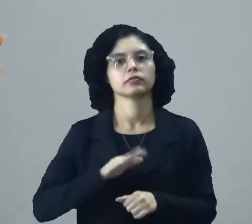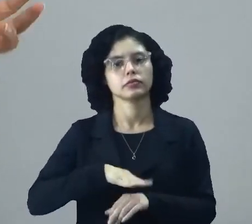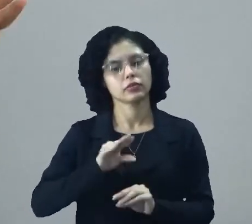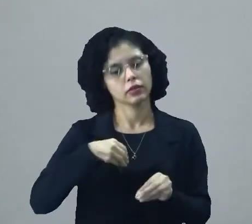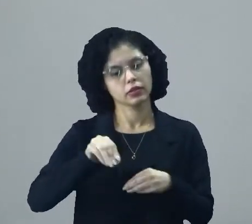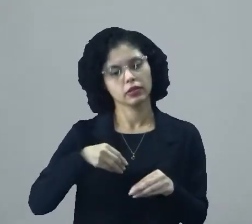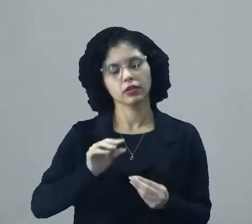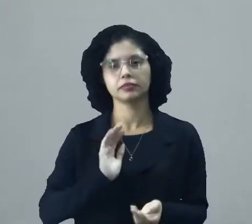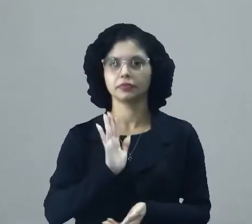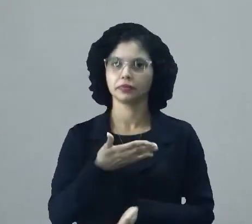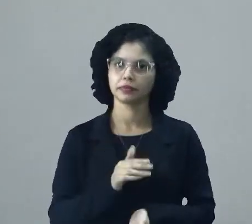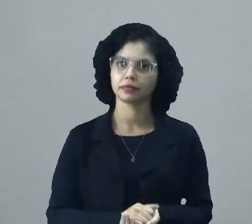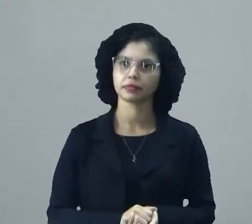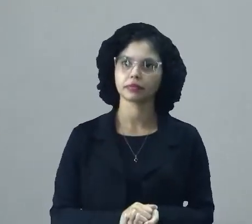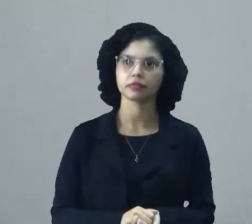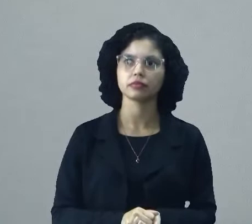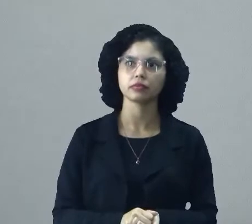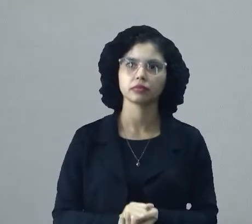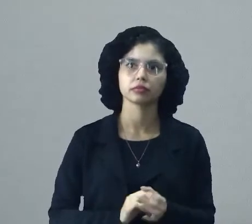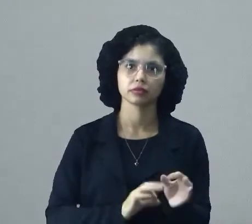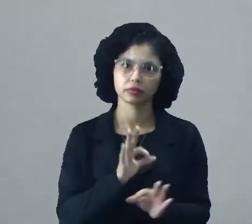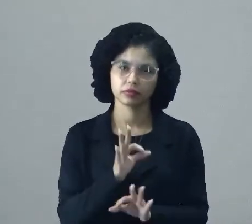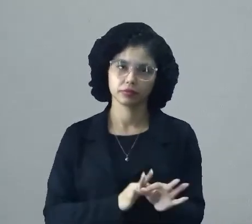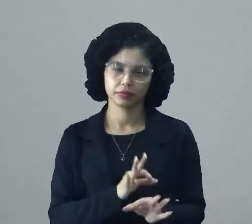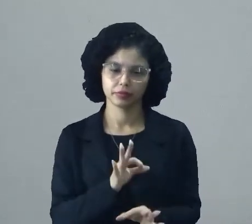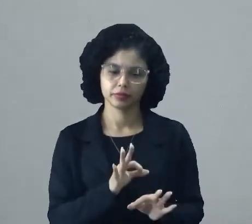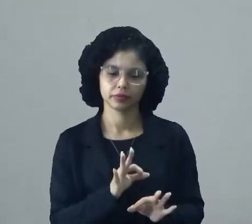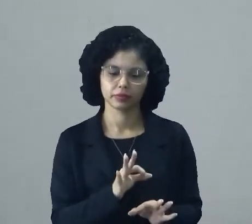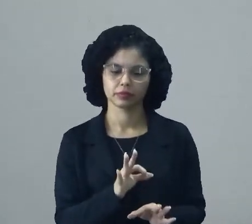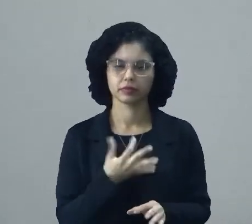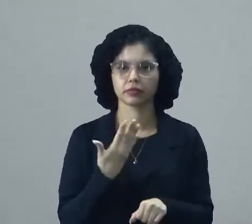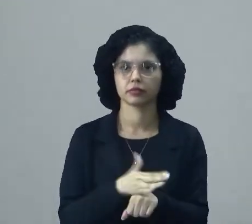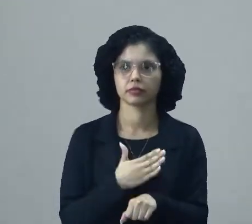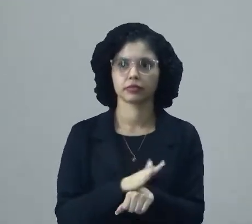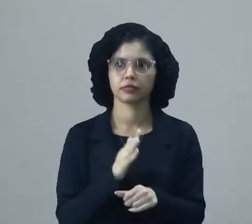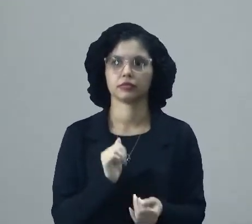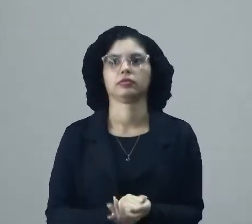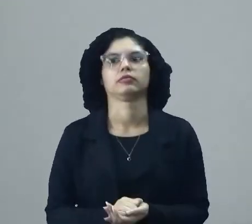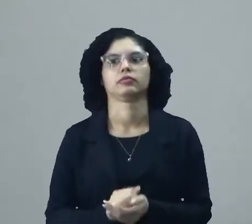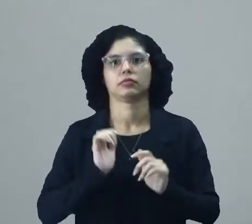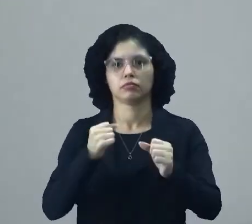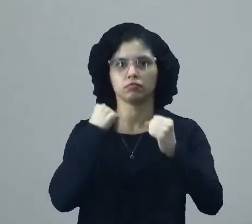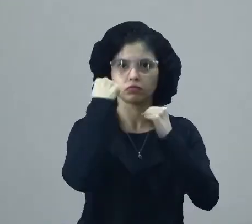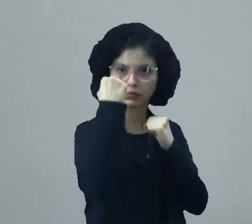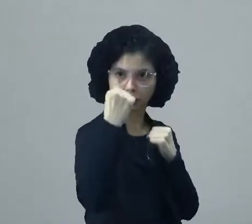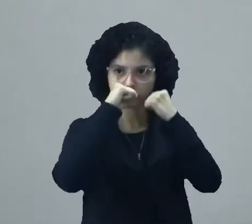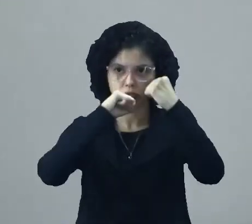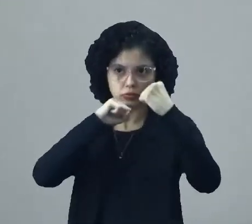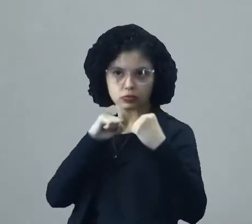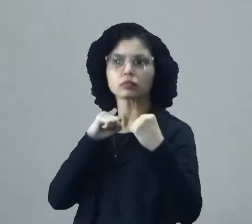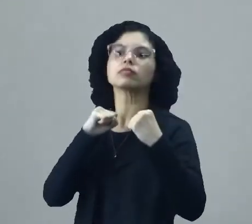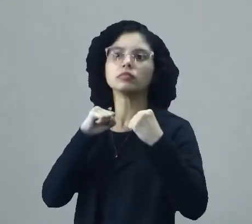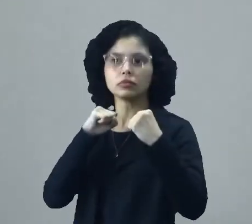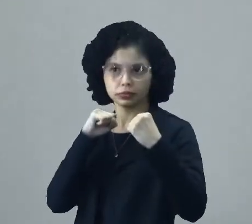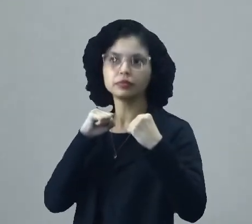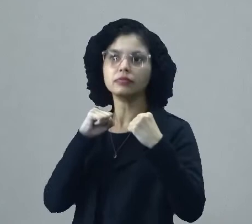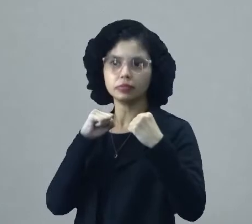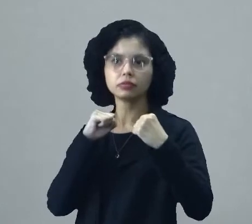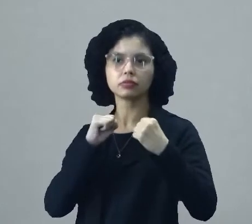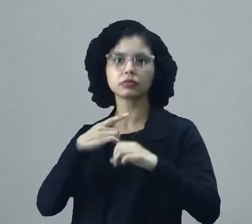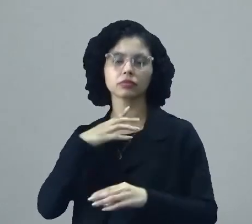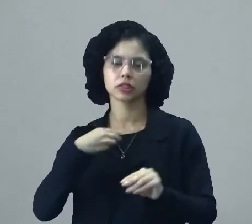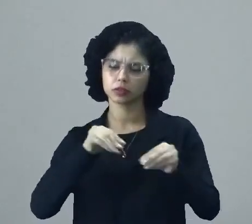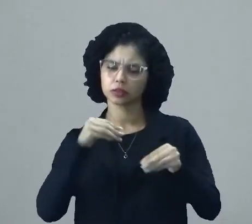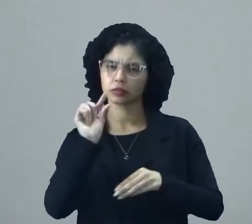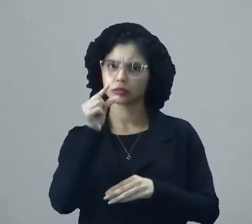mais flexível. Já se eu for para me preparar, por exemplo, para um treino, deixa eu ver, de luta, por mais que eu tenha um pouco